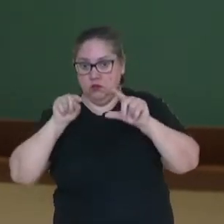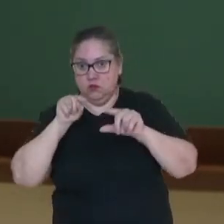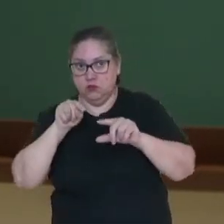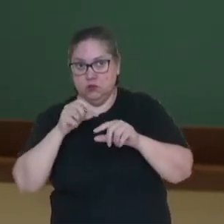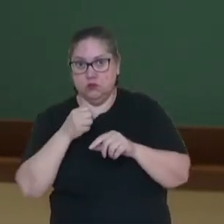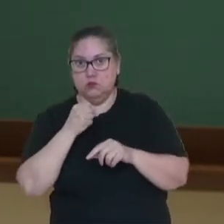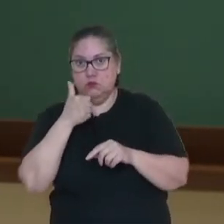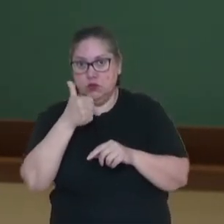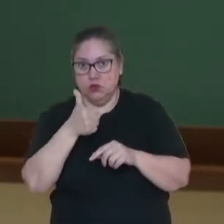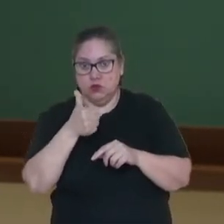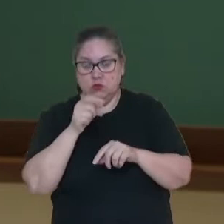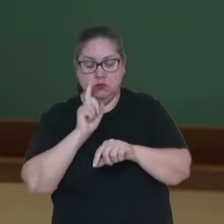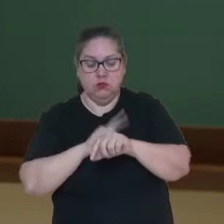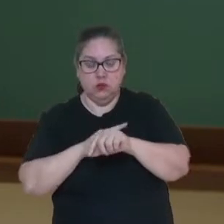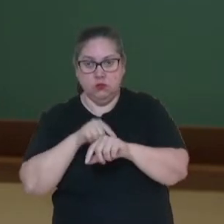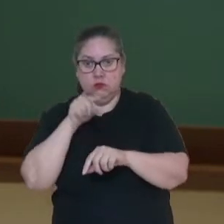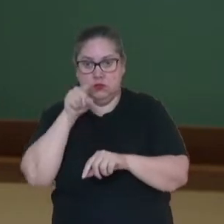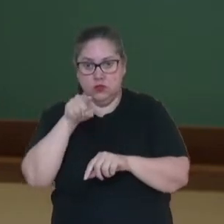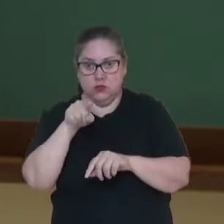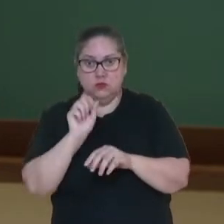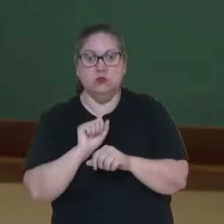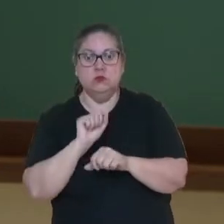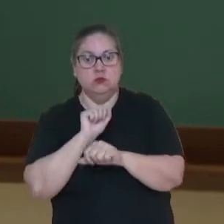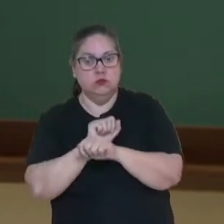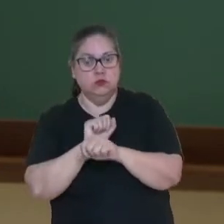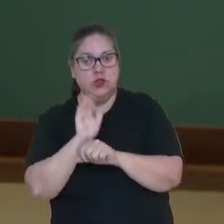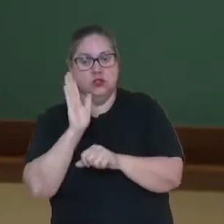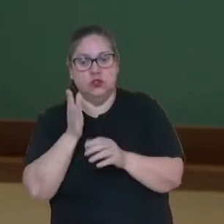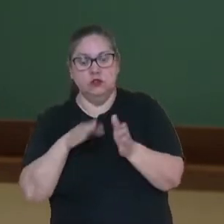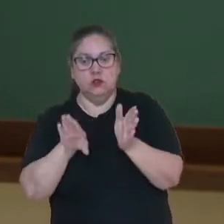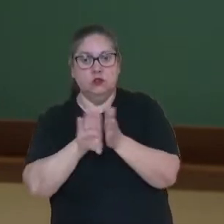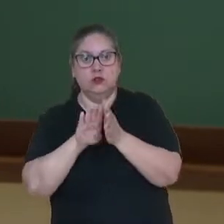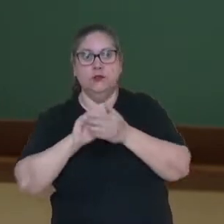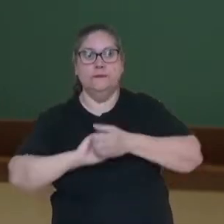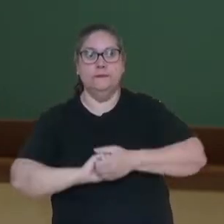tá bom? Tempo para vocês, então, e a gente já volta.